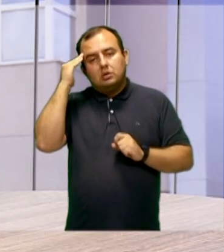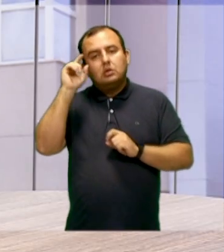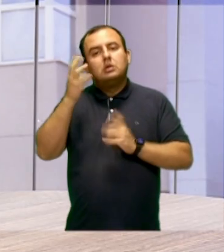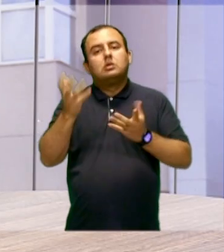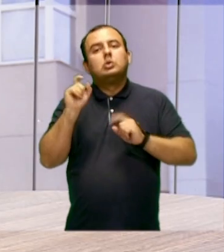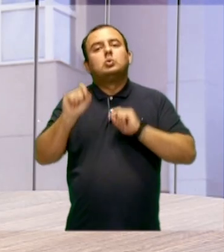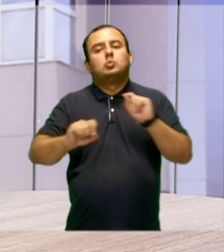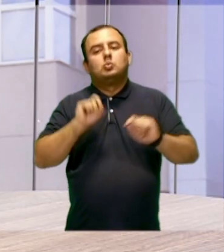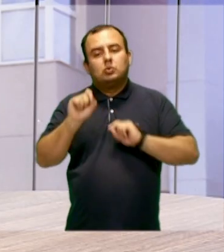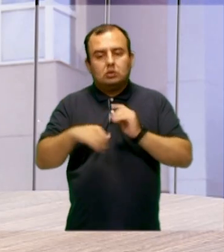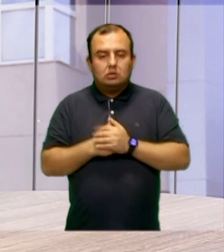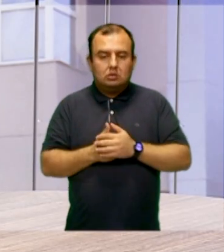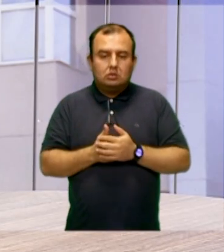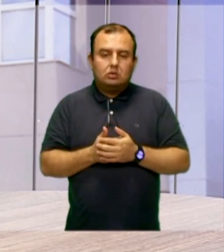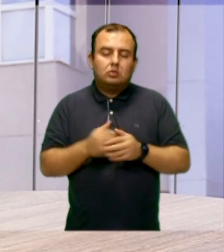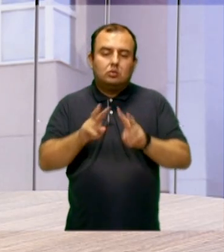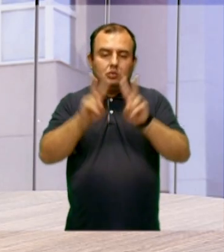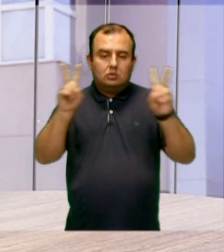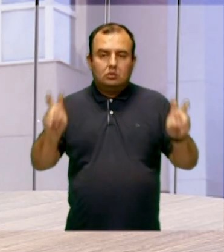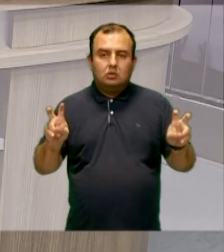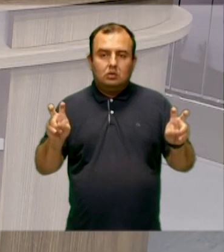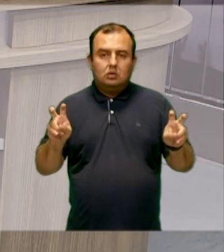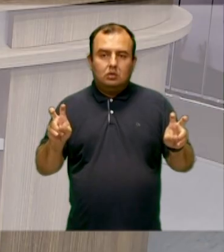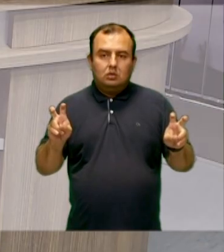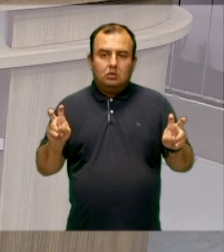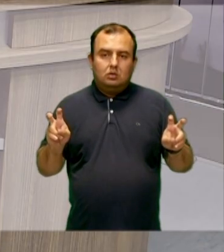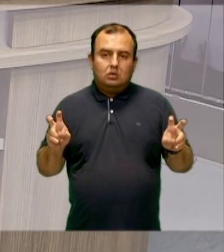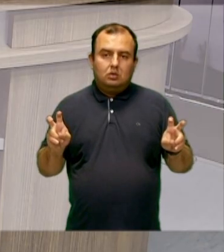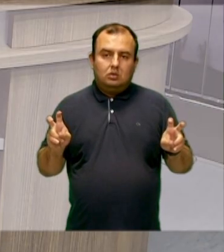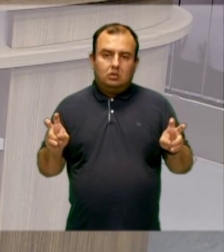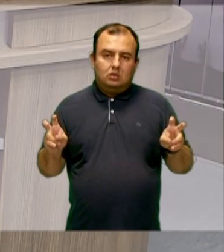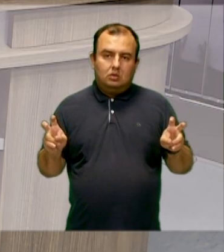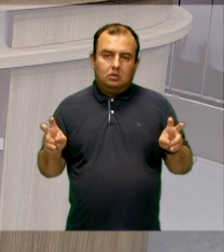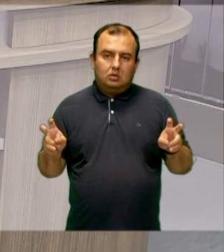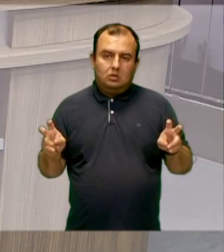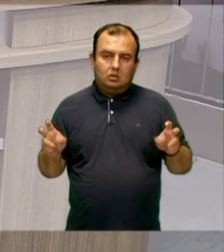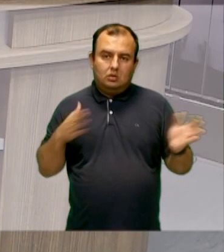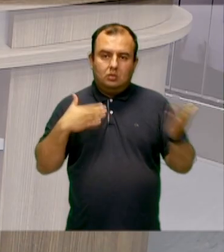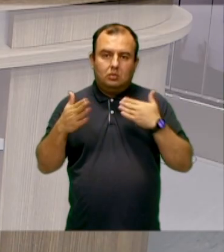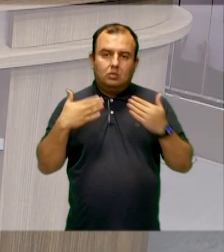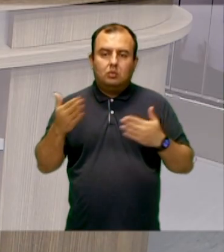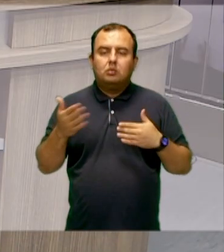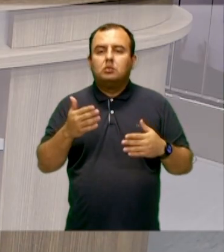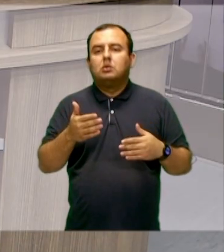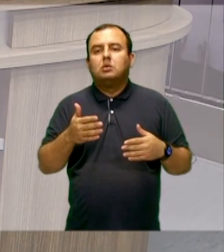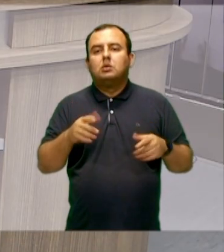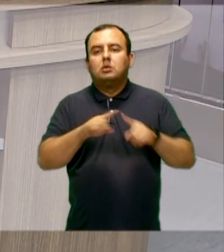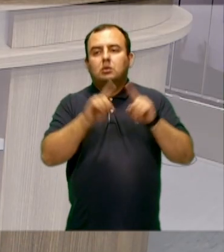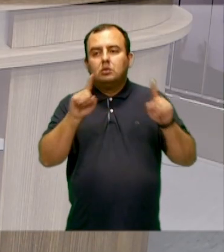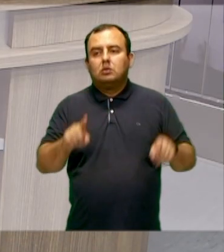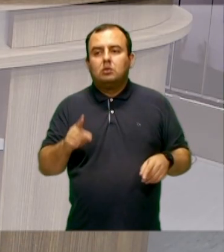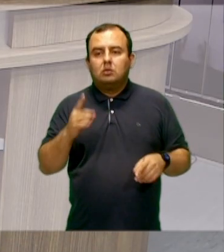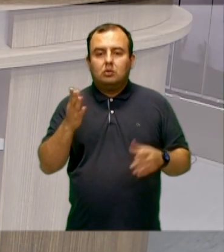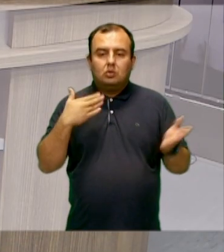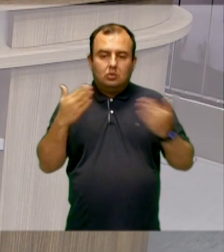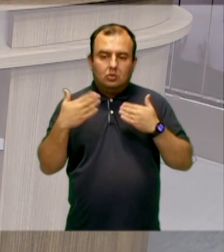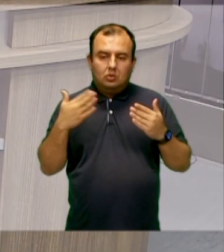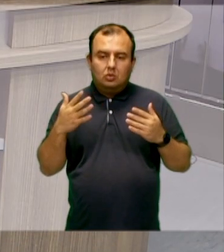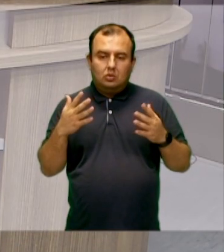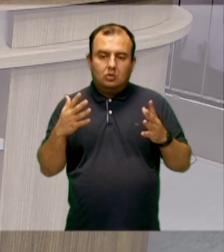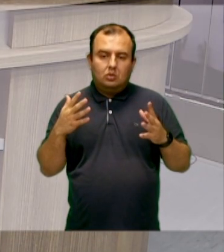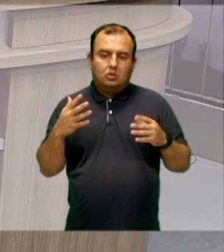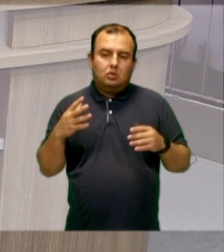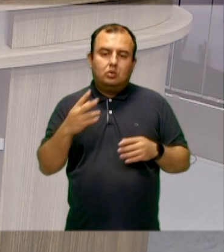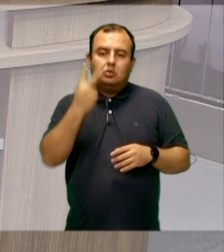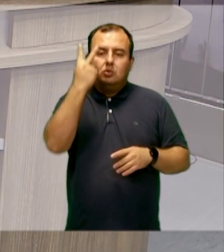eles querem, né? Um lema que a gente escolheu, né? Quantos encontros teve do Papo com o Servidor? Somente o Papo com o Servidor, a gente